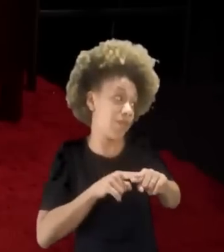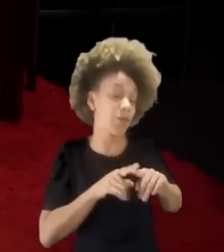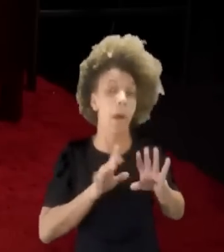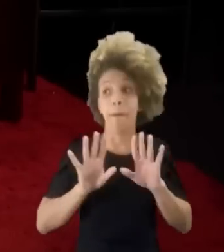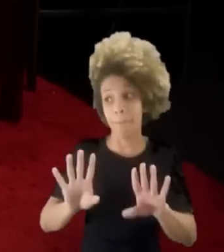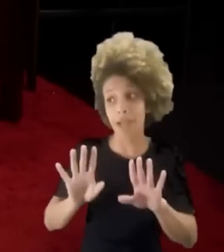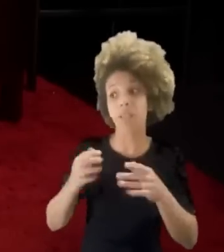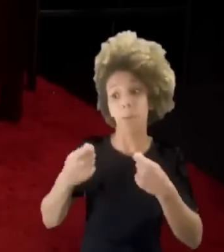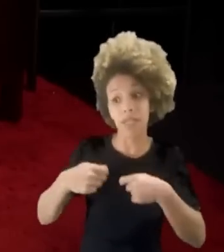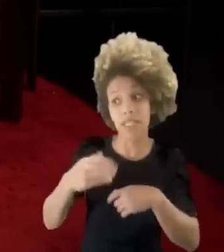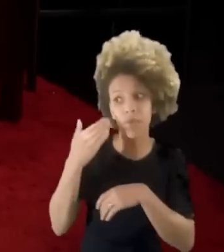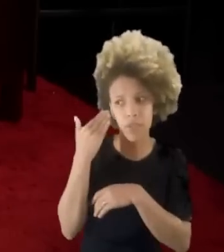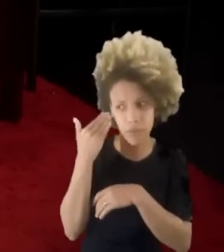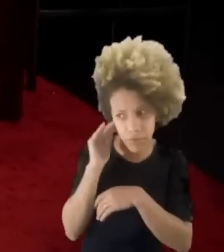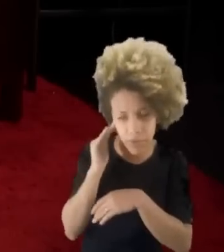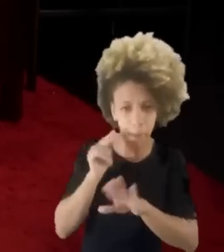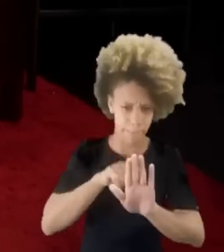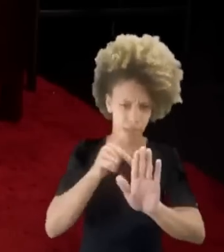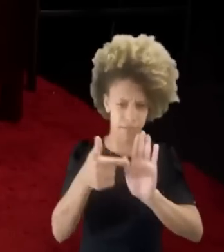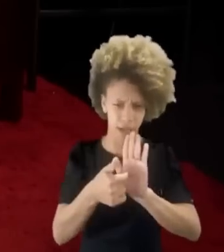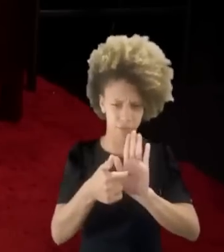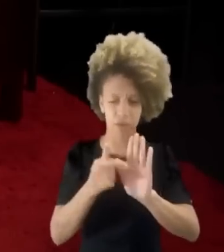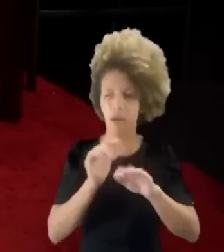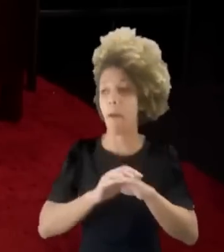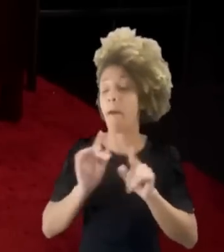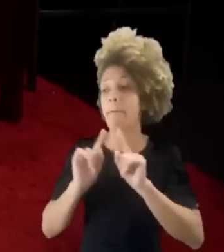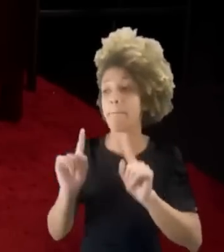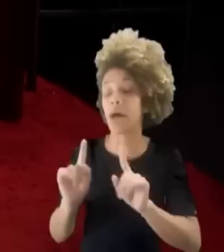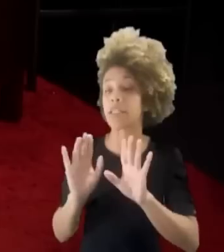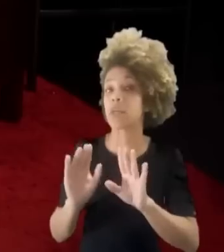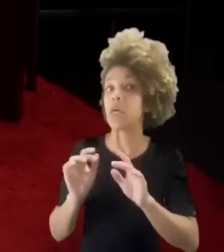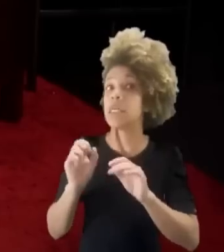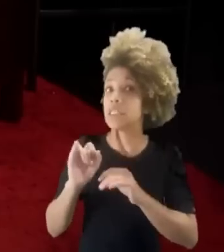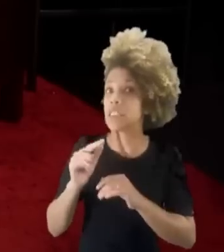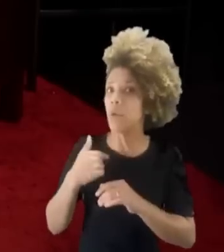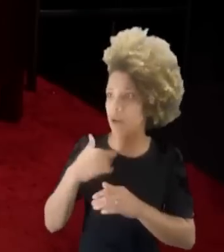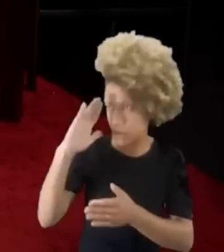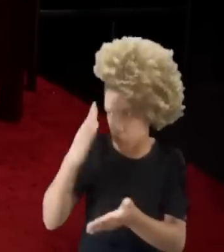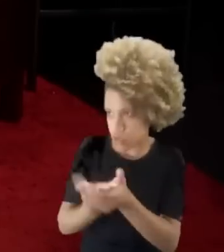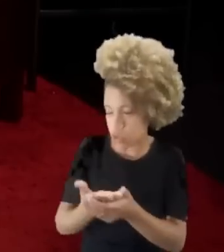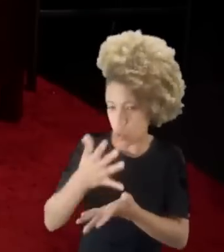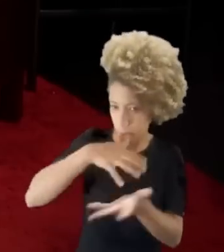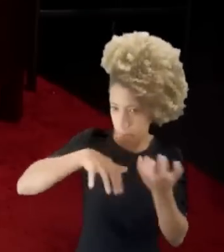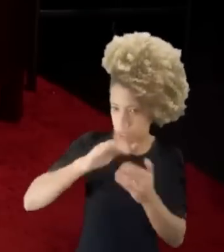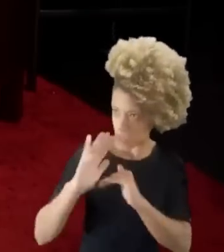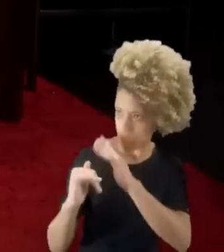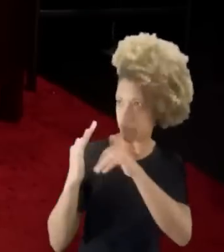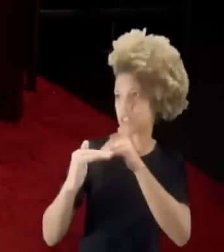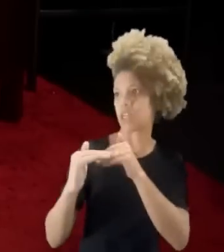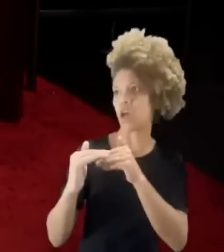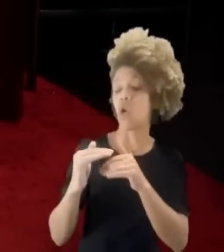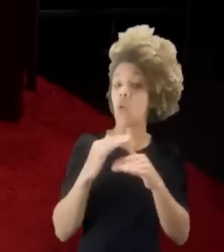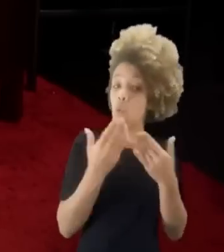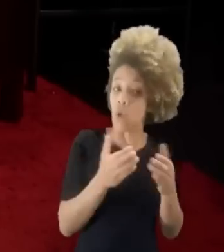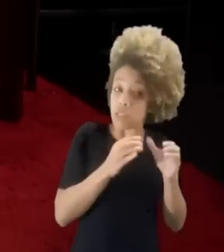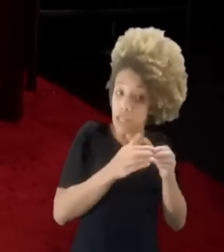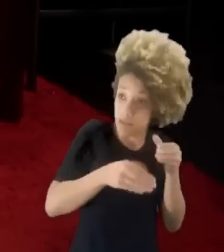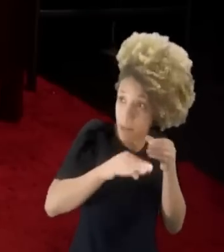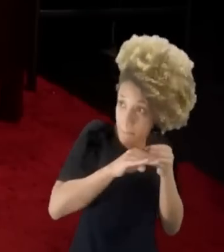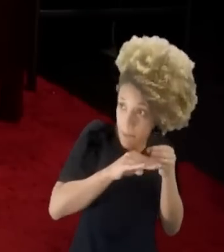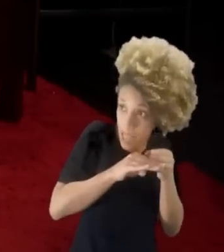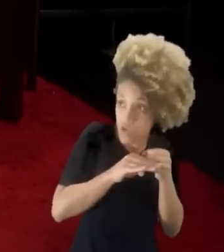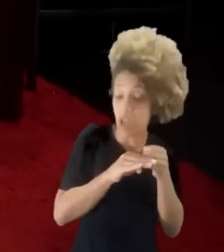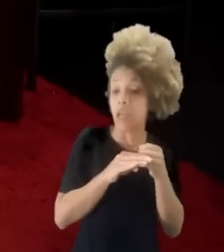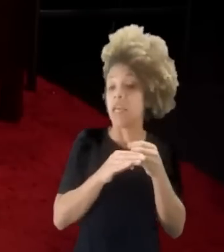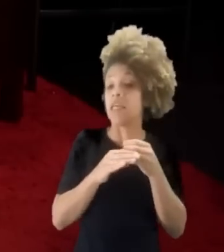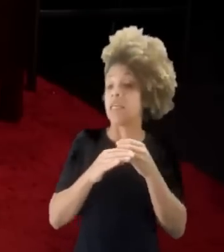entender se eu acredito que o processo revolucionário ele vai se formar é quando a classe média e